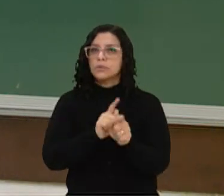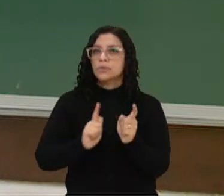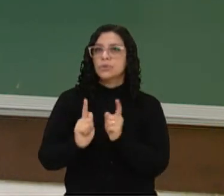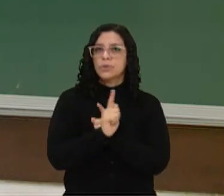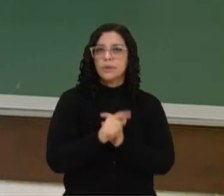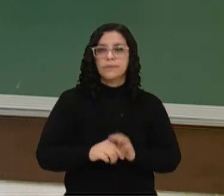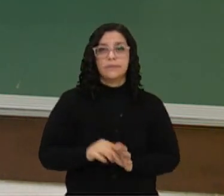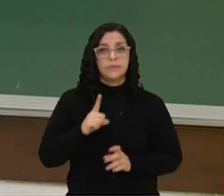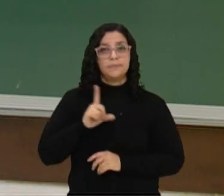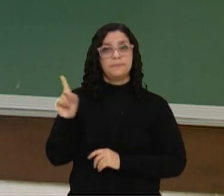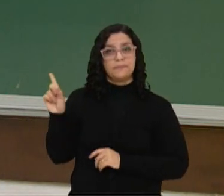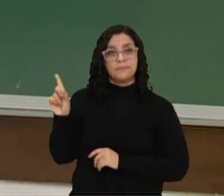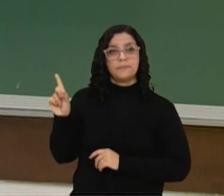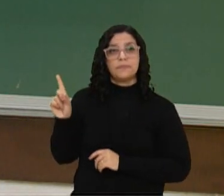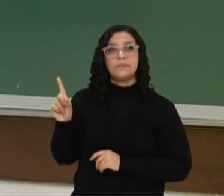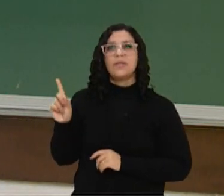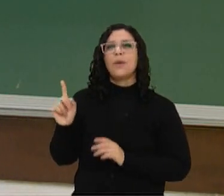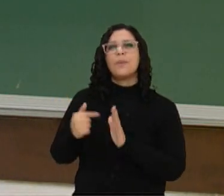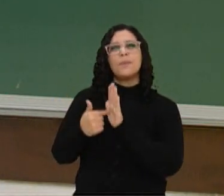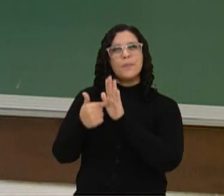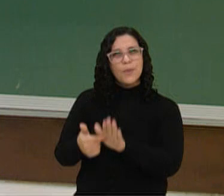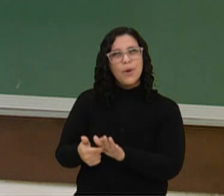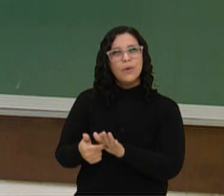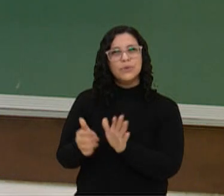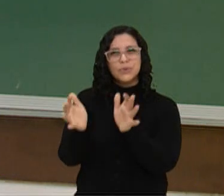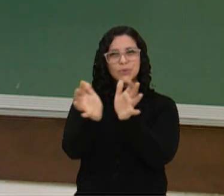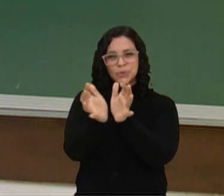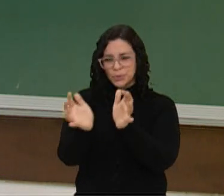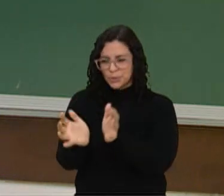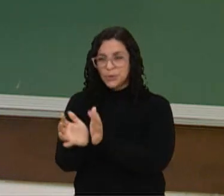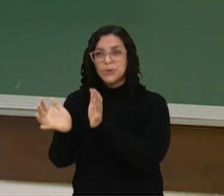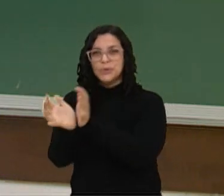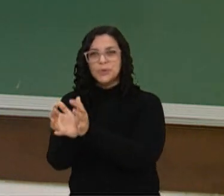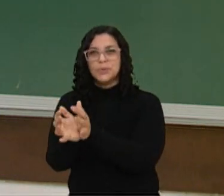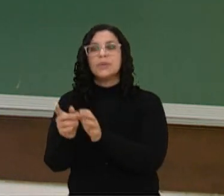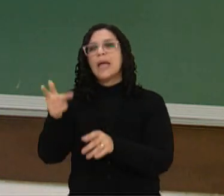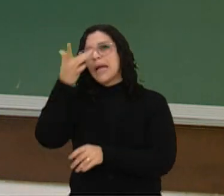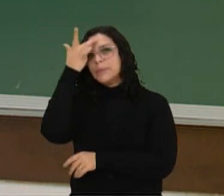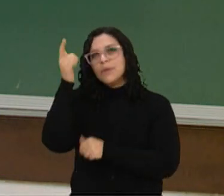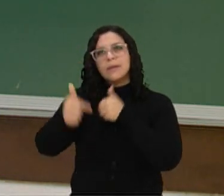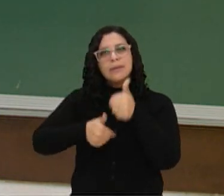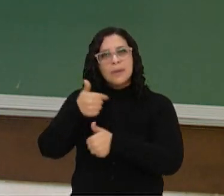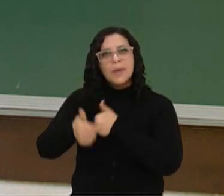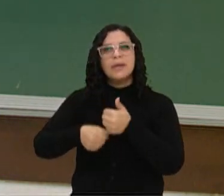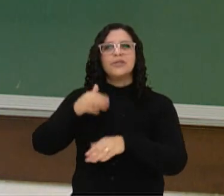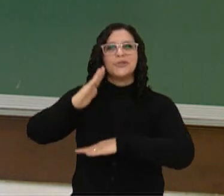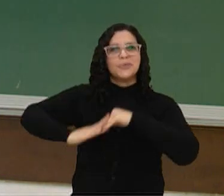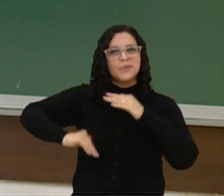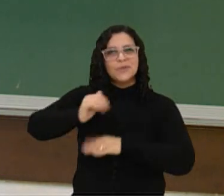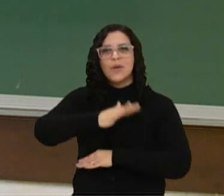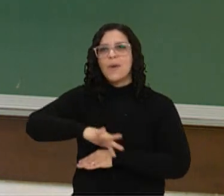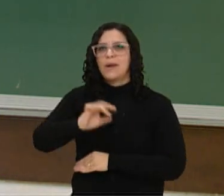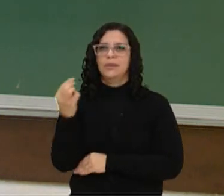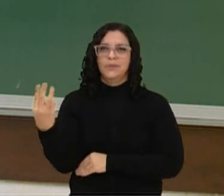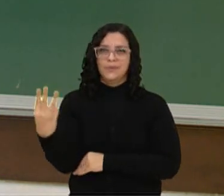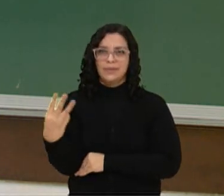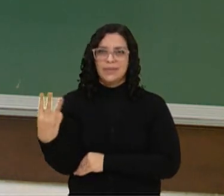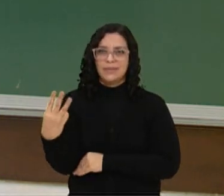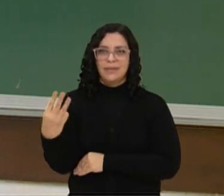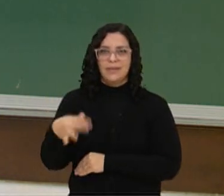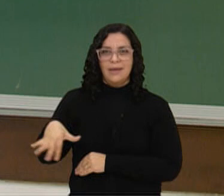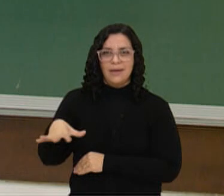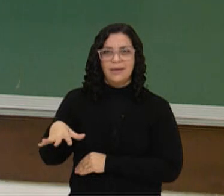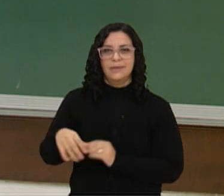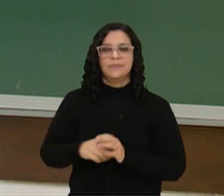geográfico. E aí ali as imagens que mostram tanto o comércio quanto os profissionais ali que podem